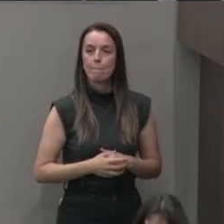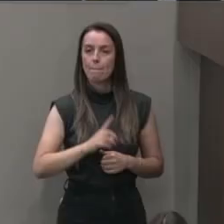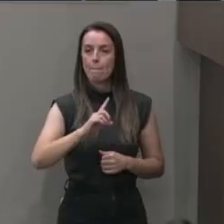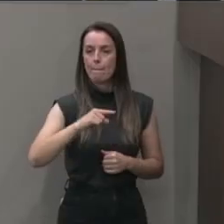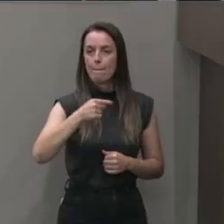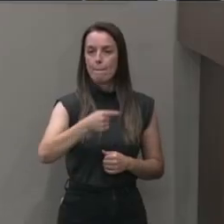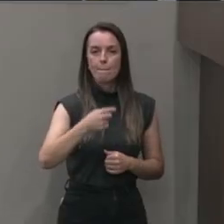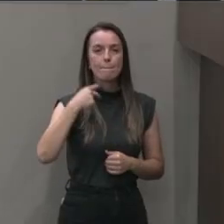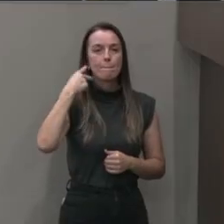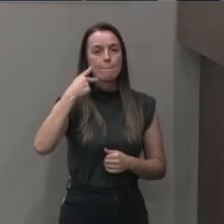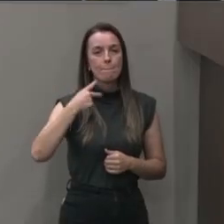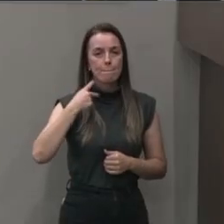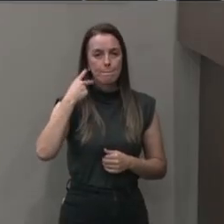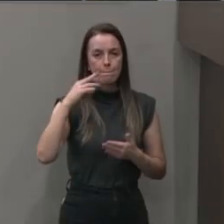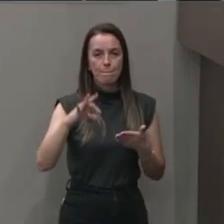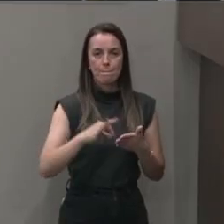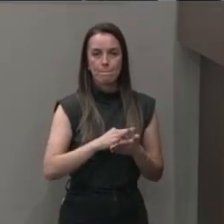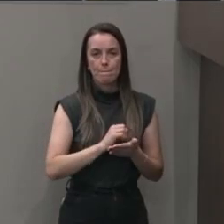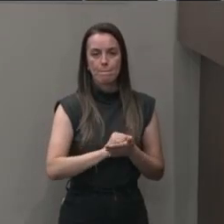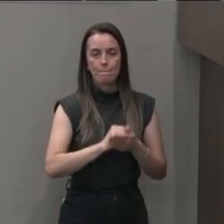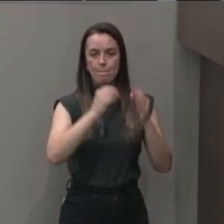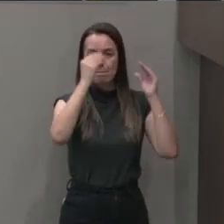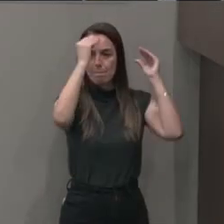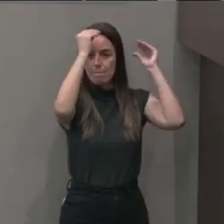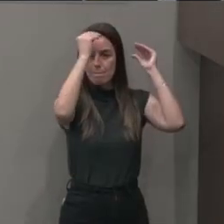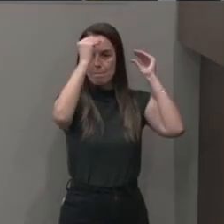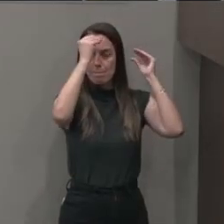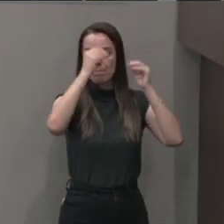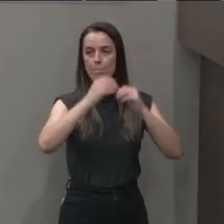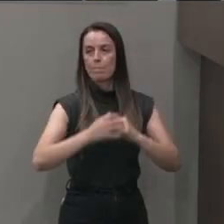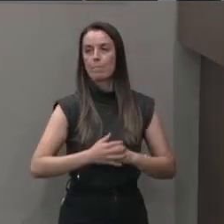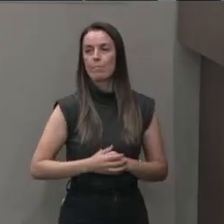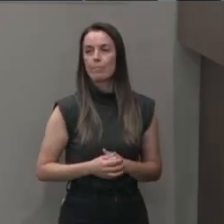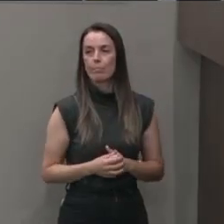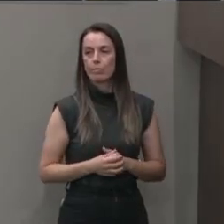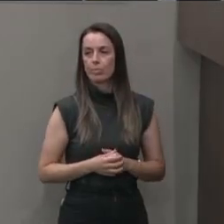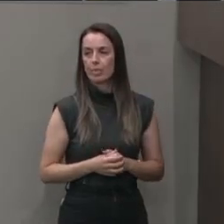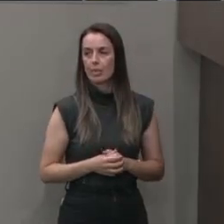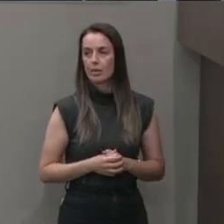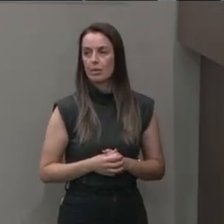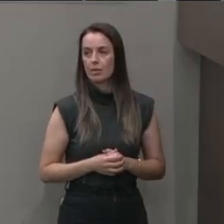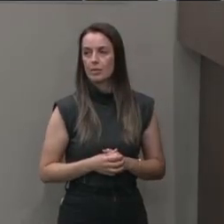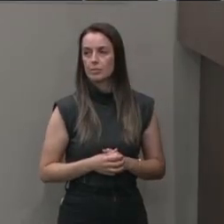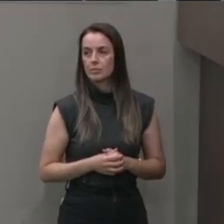Próxima vereadora inscrita, vereadora Ada Cristina Monareto.